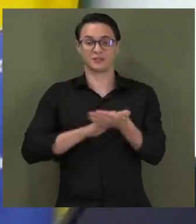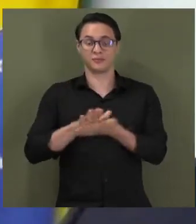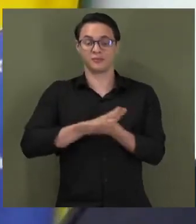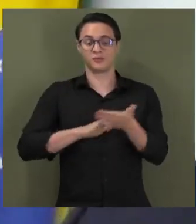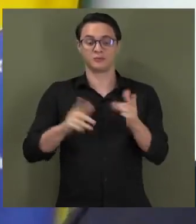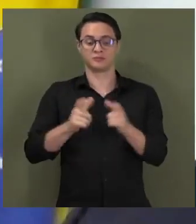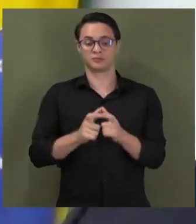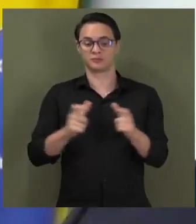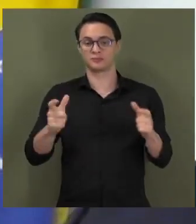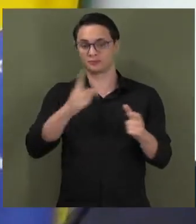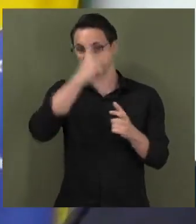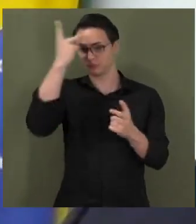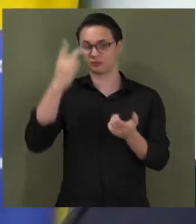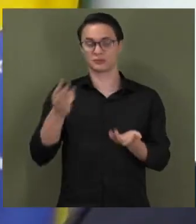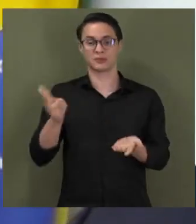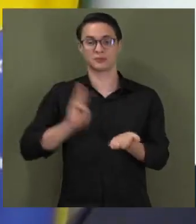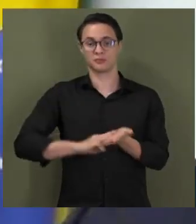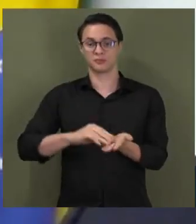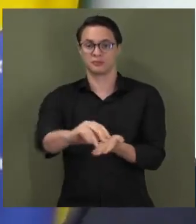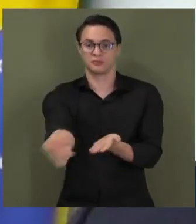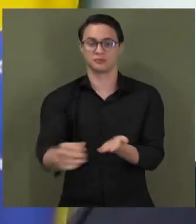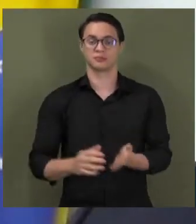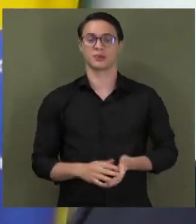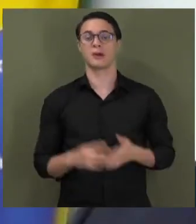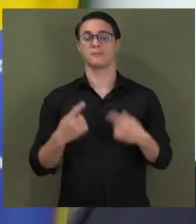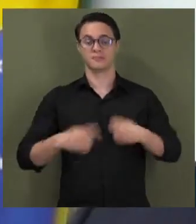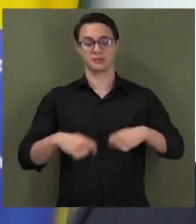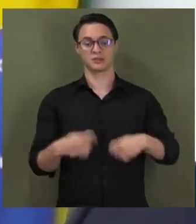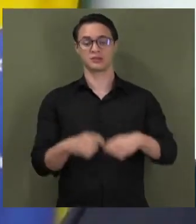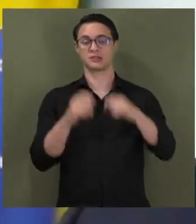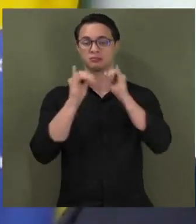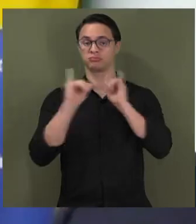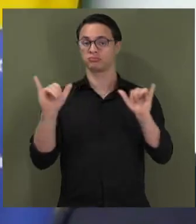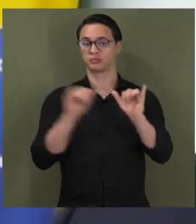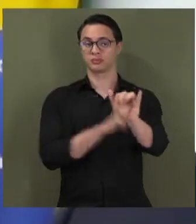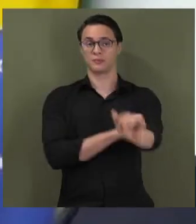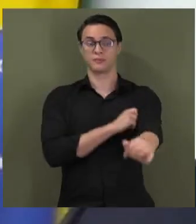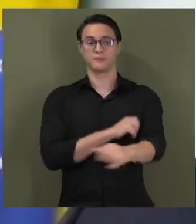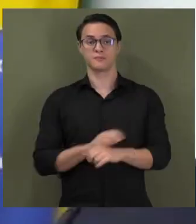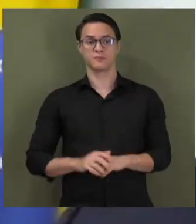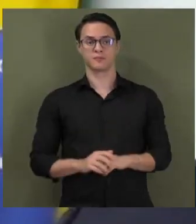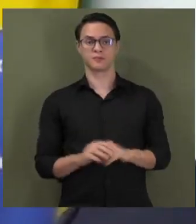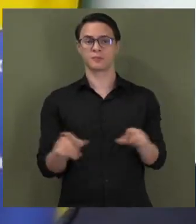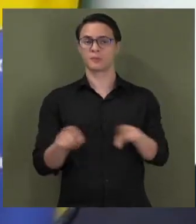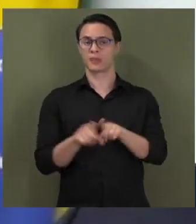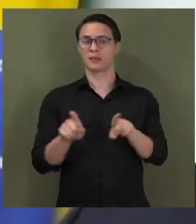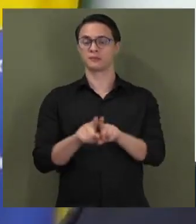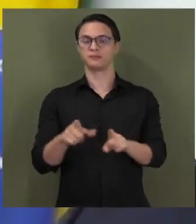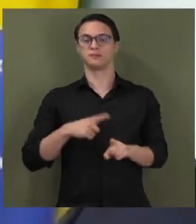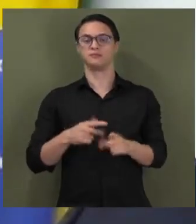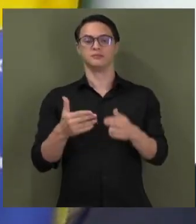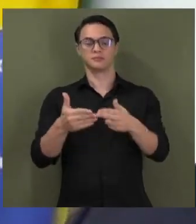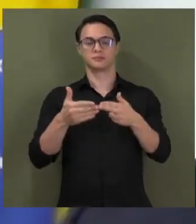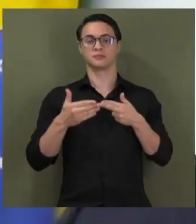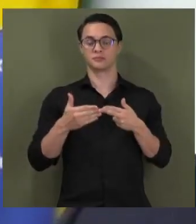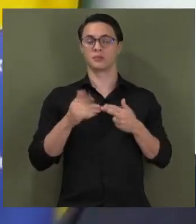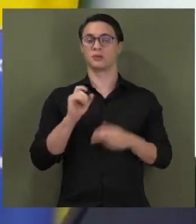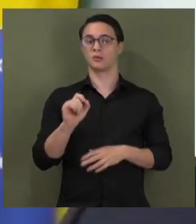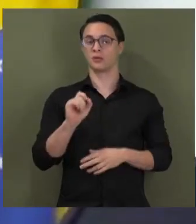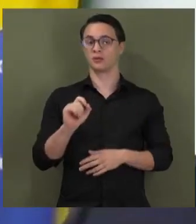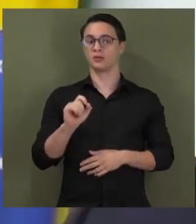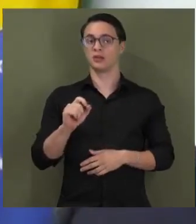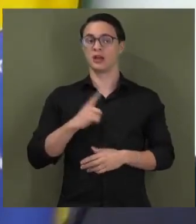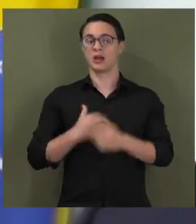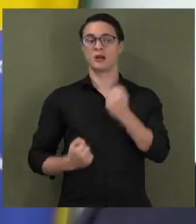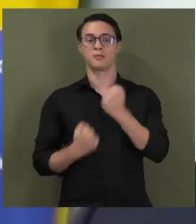maioria dos membros da mesa diretora deverá se pronunciar, cabendo ainda recurso ao plenário com apoio